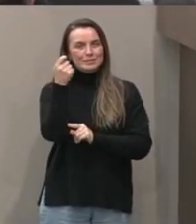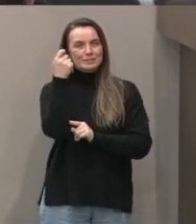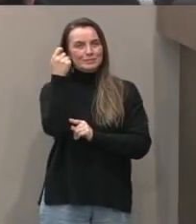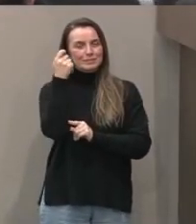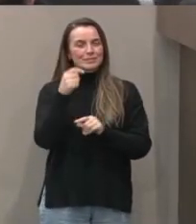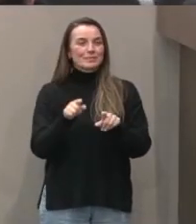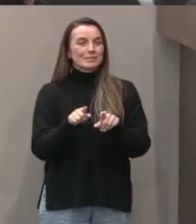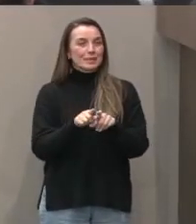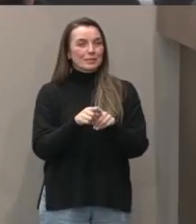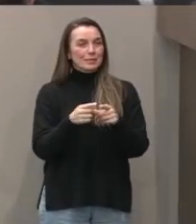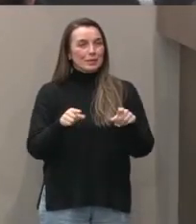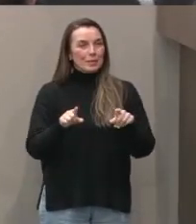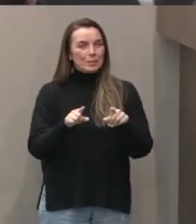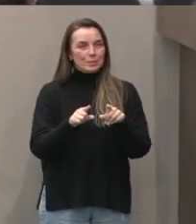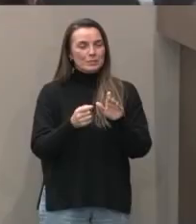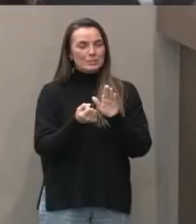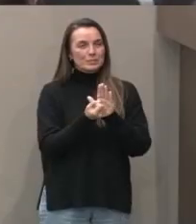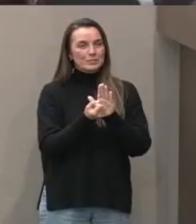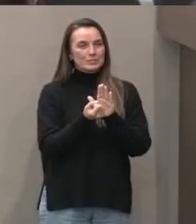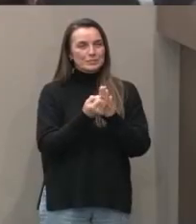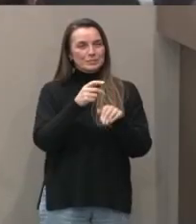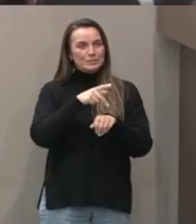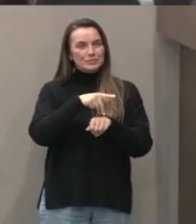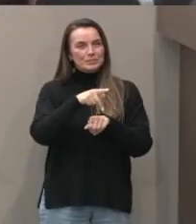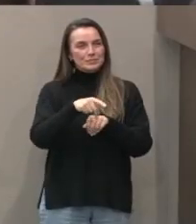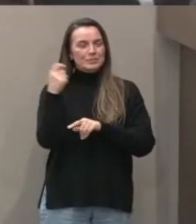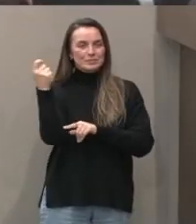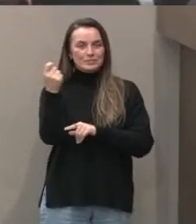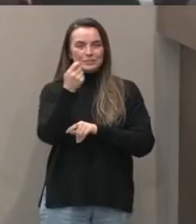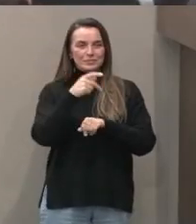da música símbolo do município, o Gaúcho de Passo